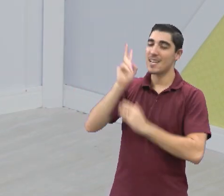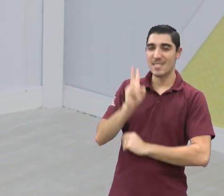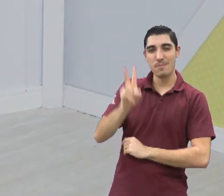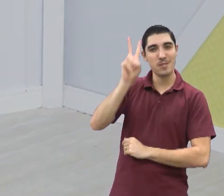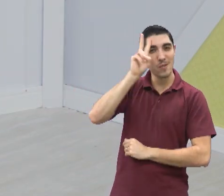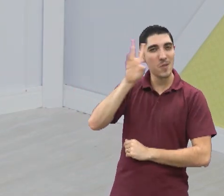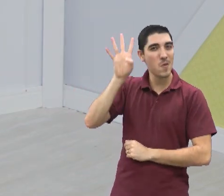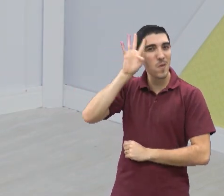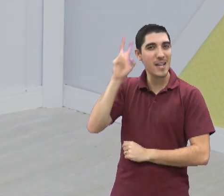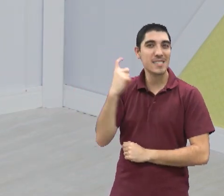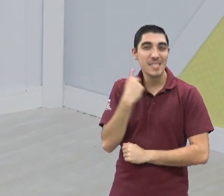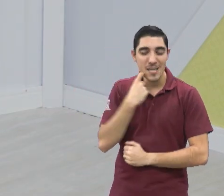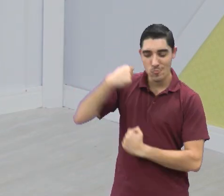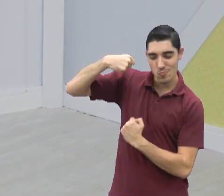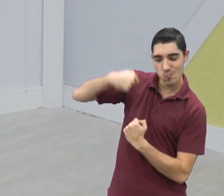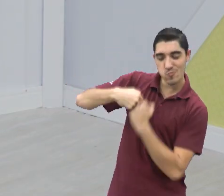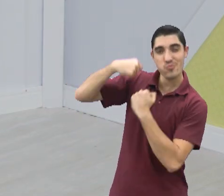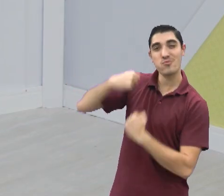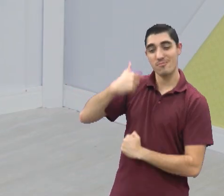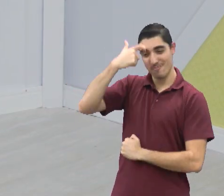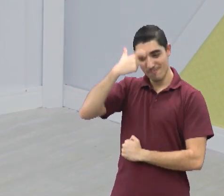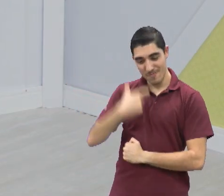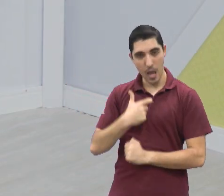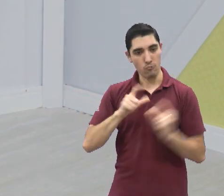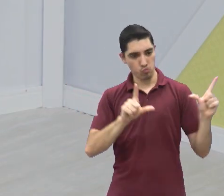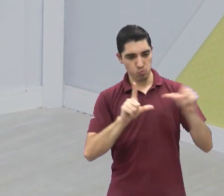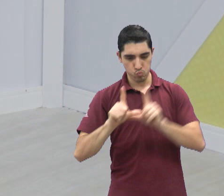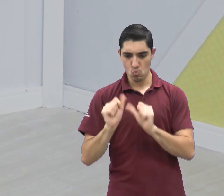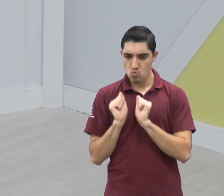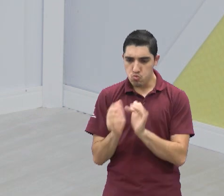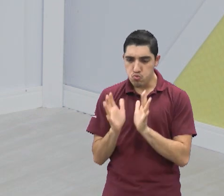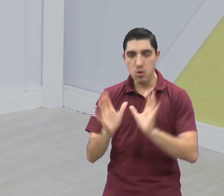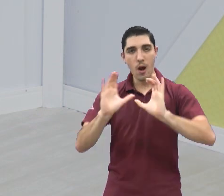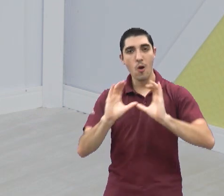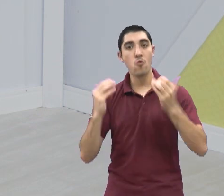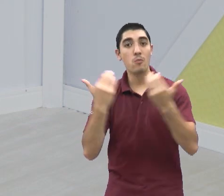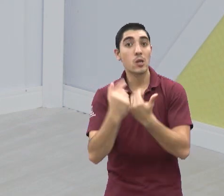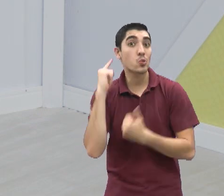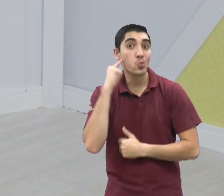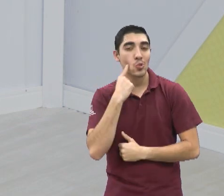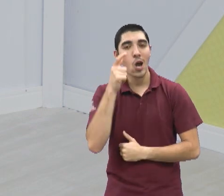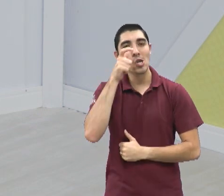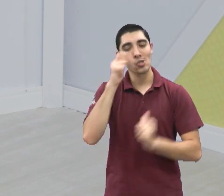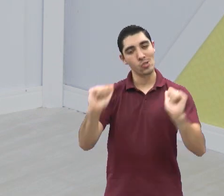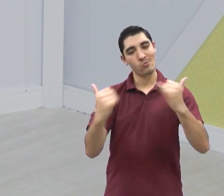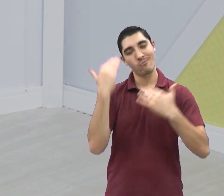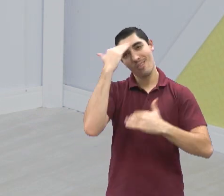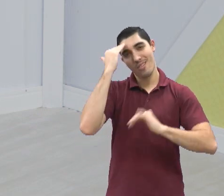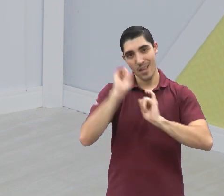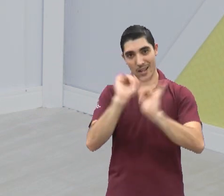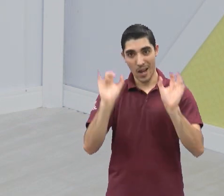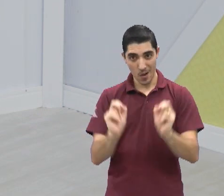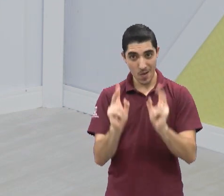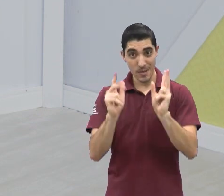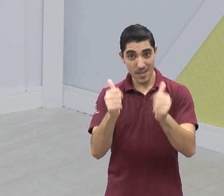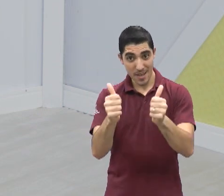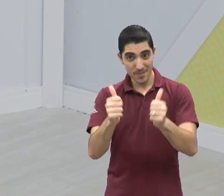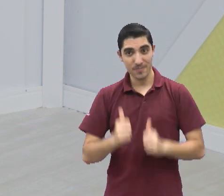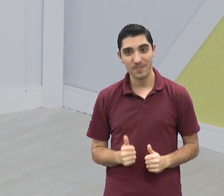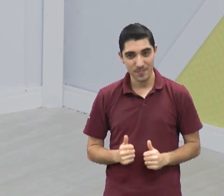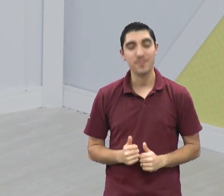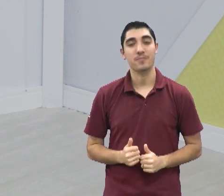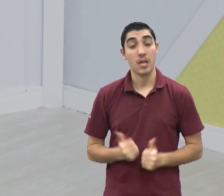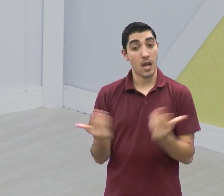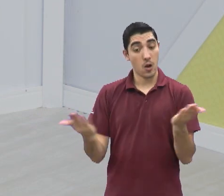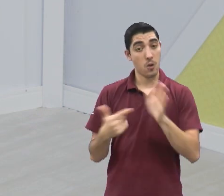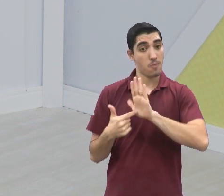sexta. O Luizão que sempre leva a informação para a comunidade surda que acompanha o nosso programa, tá certo? E olha só, a gente começa falando